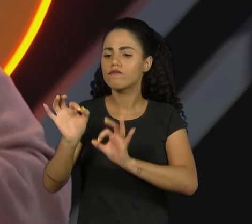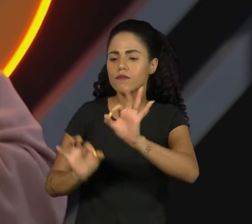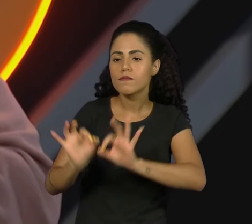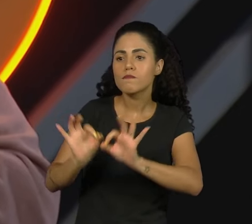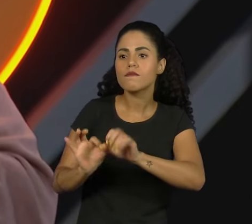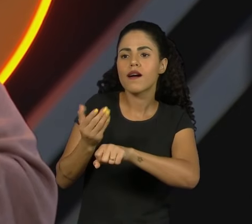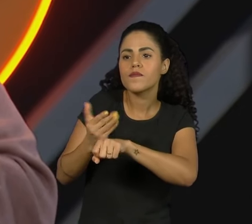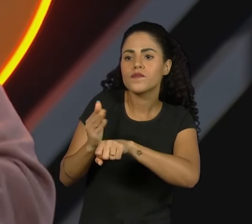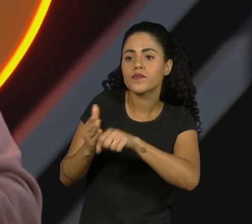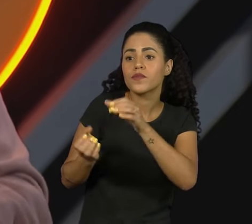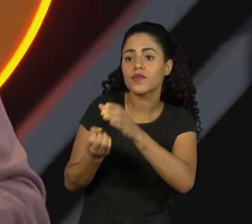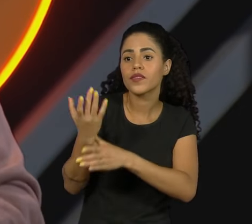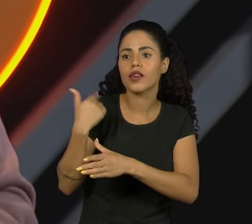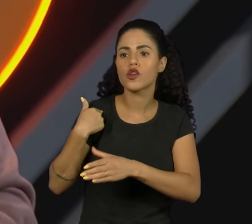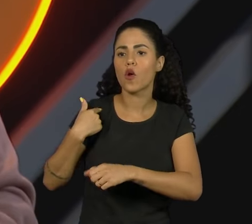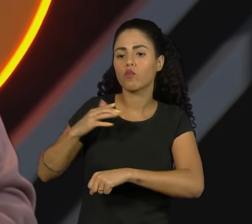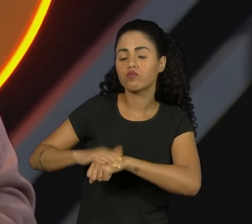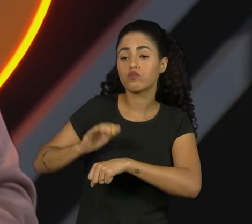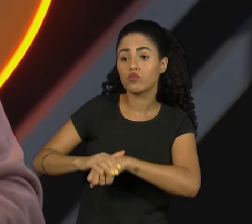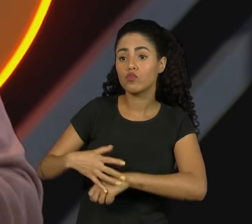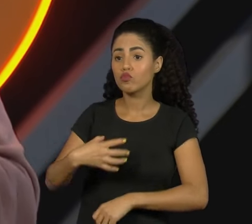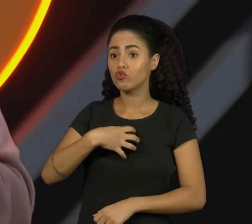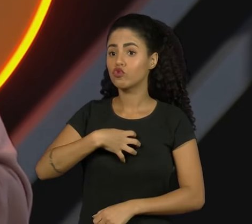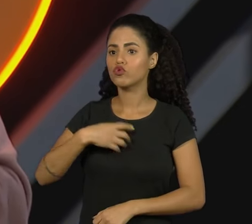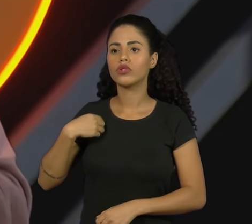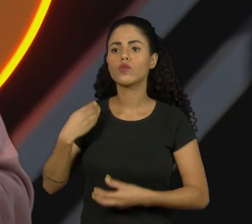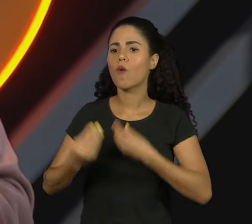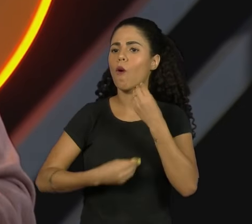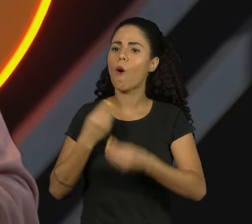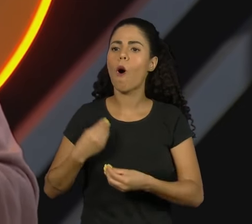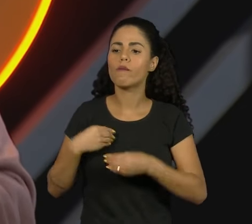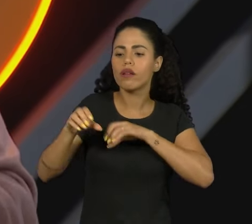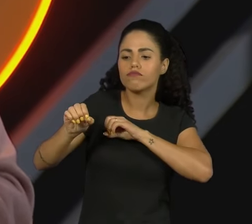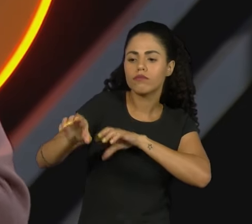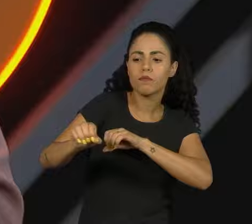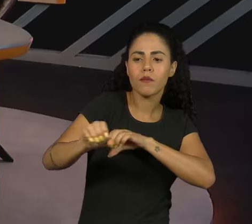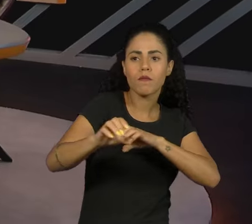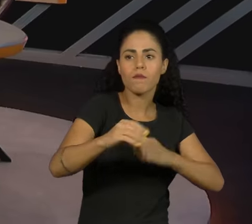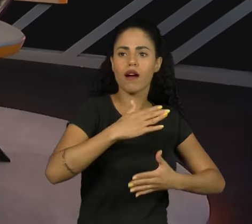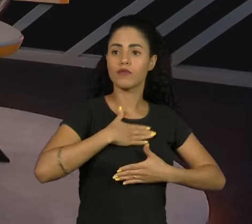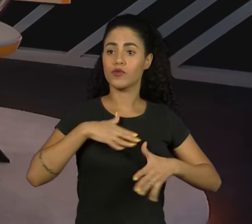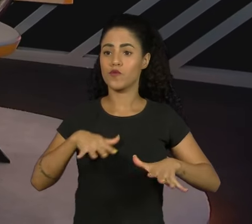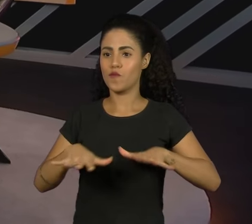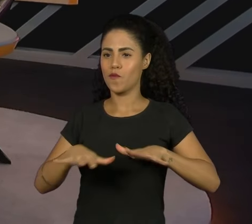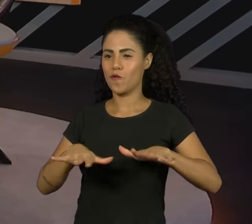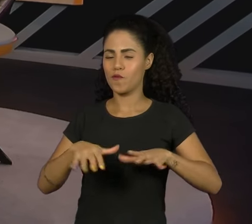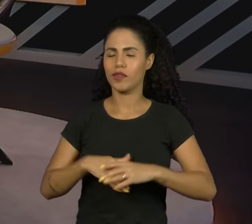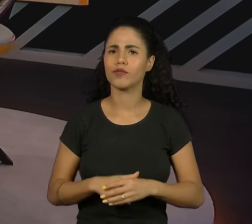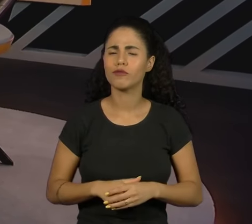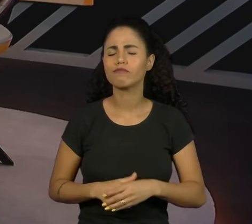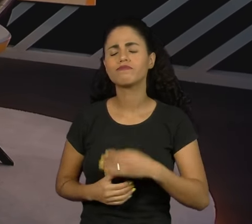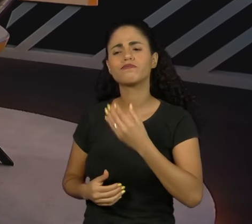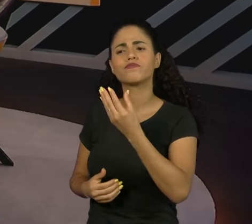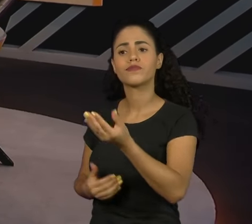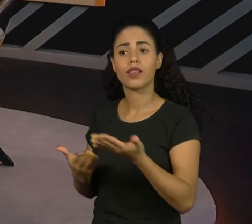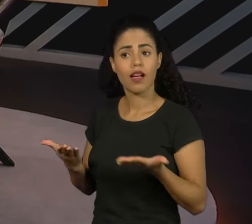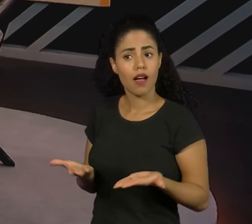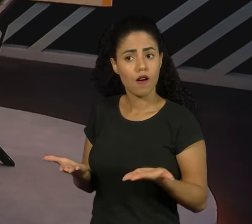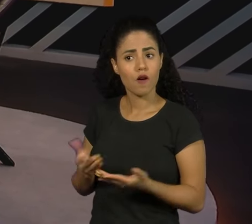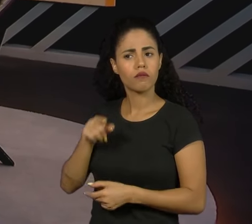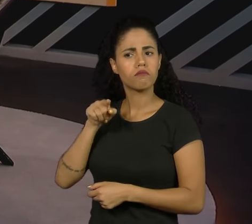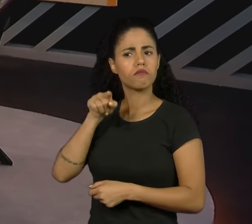e criador de um método próprio de reeducação do movimento. Evaldo,